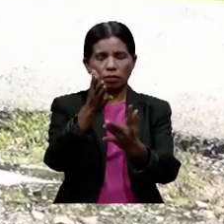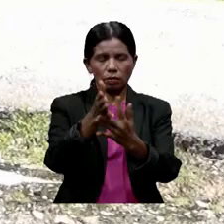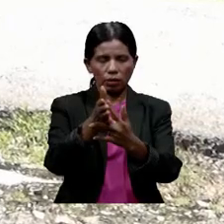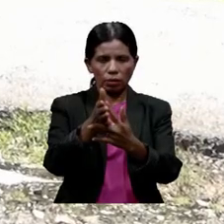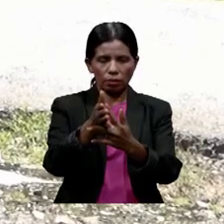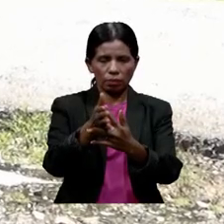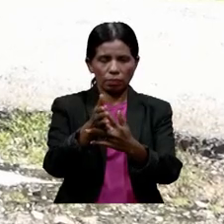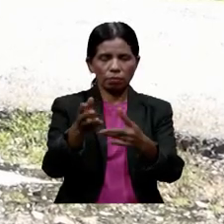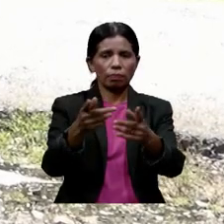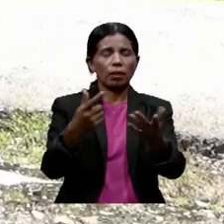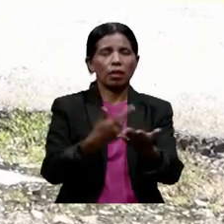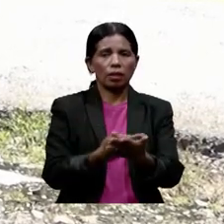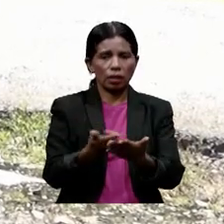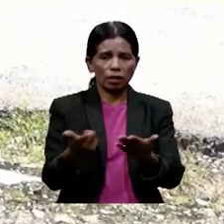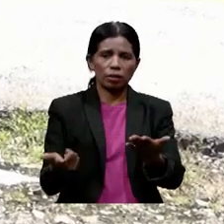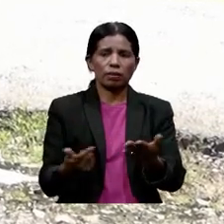terlarang. Ne